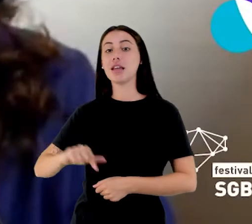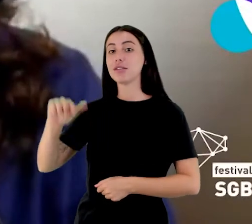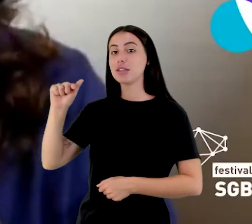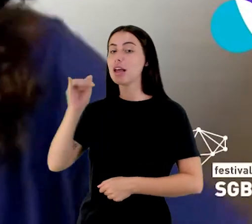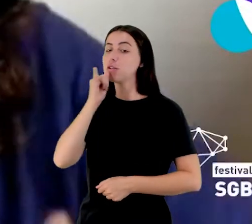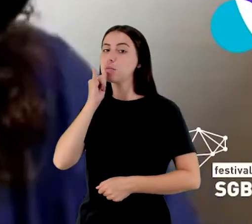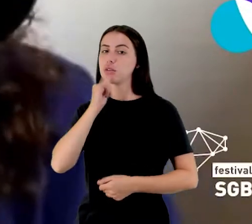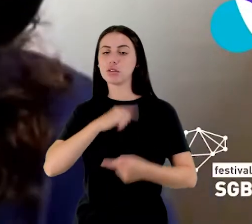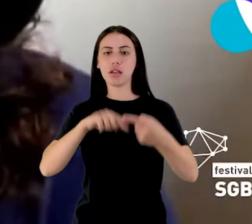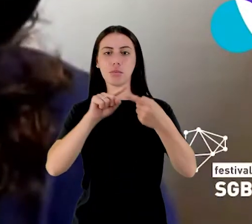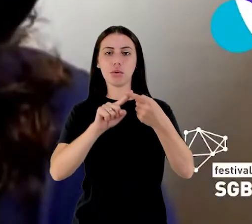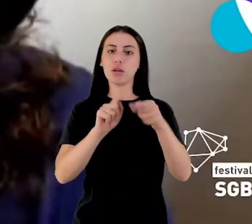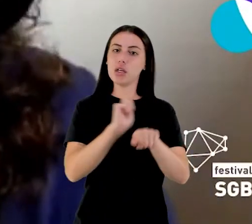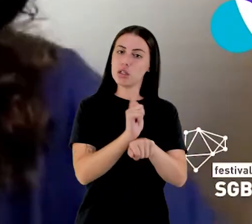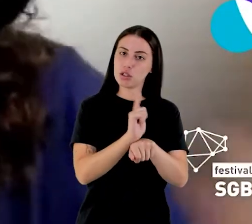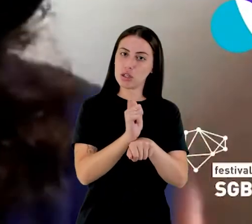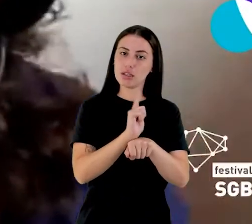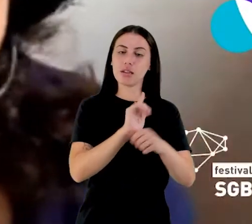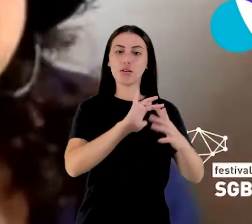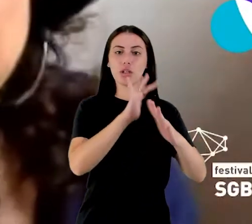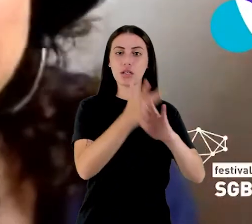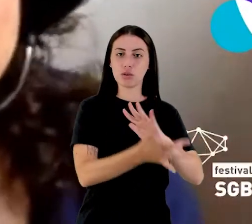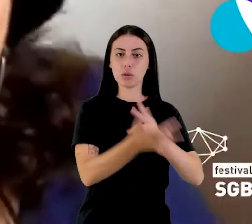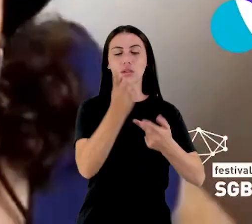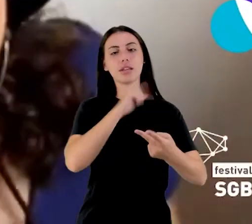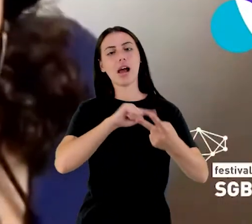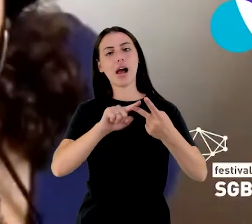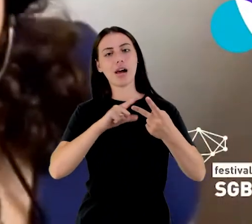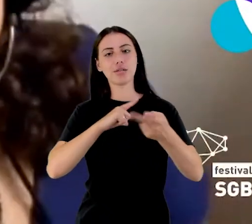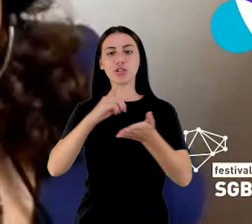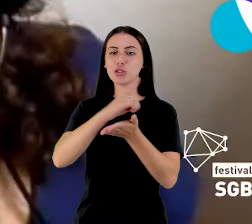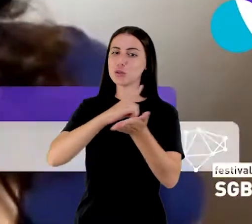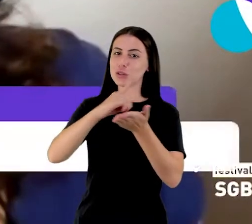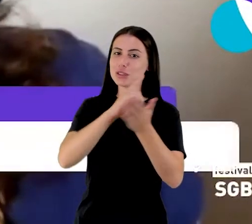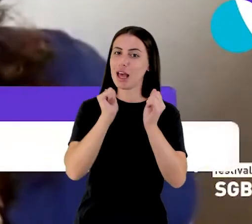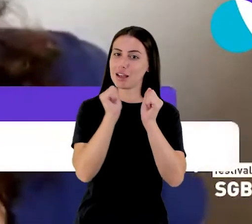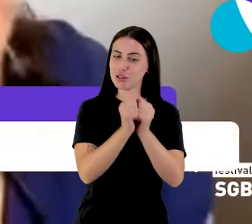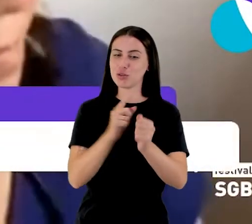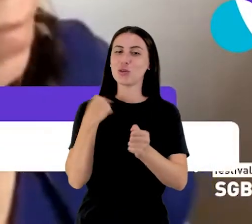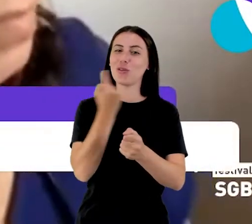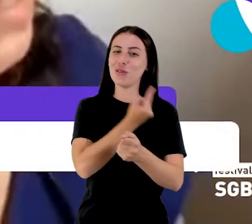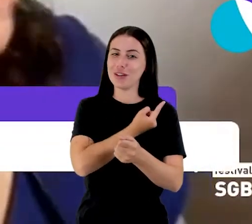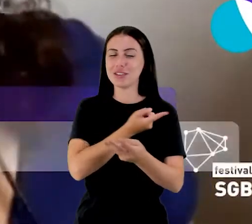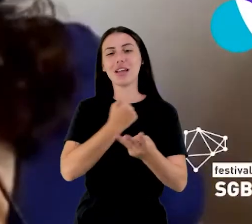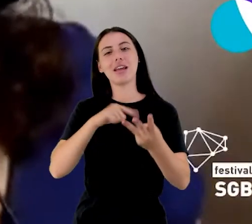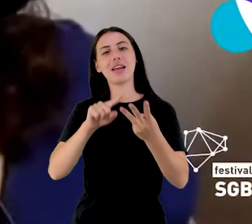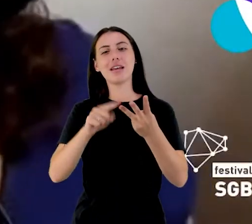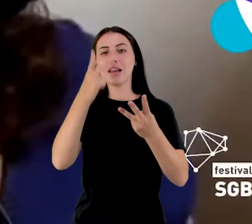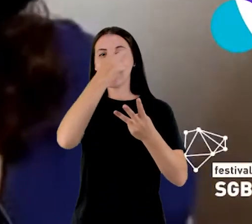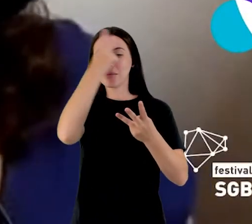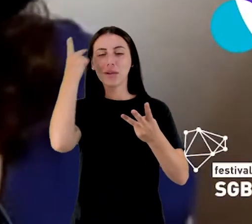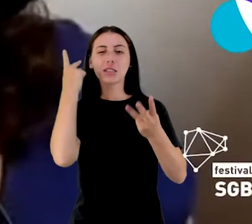que gostem e que queiram se apropriar do filme que você está criando, né? Você está trabalhando.